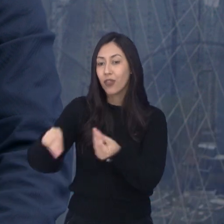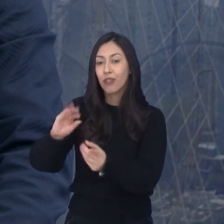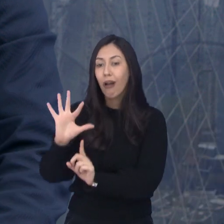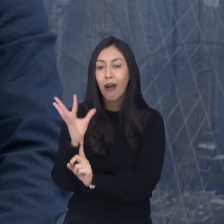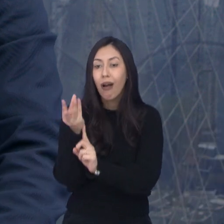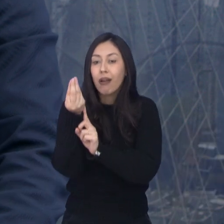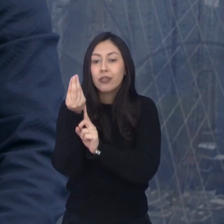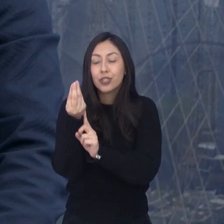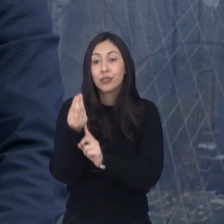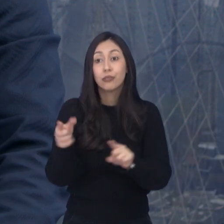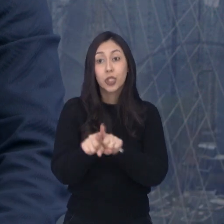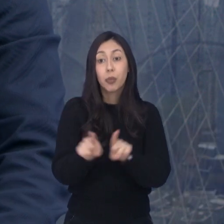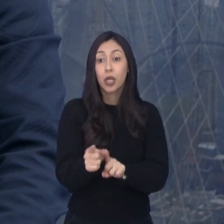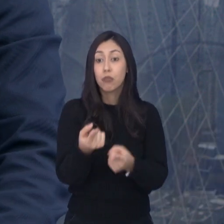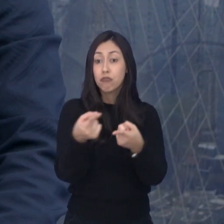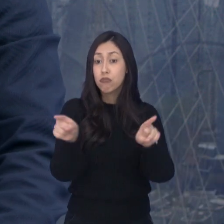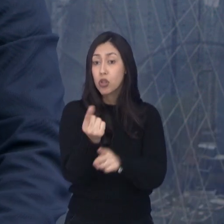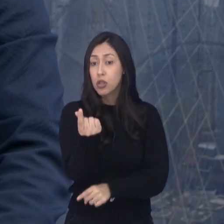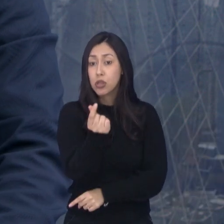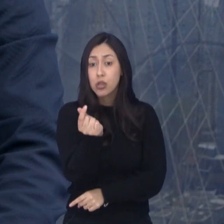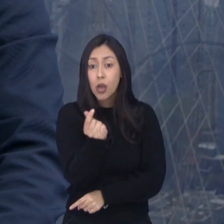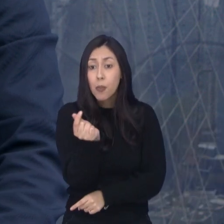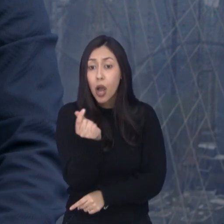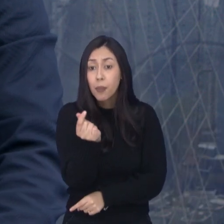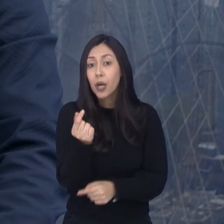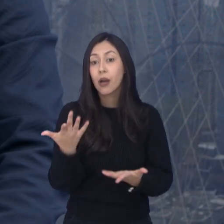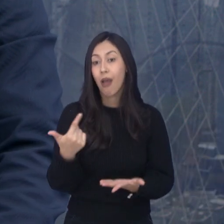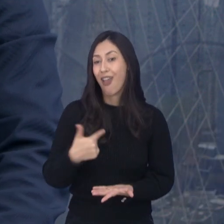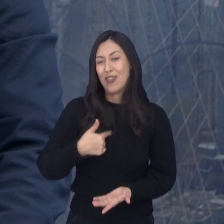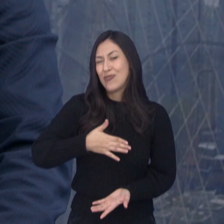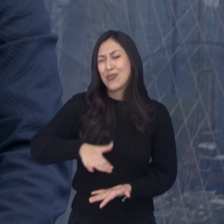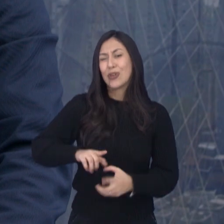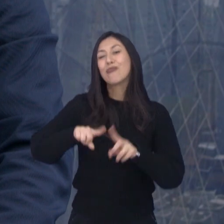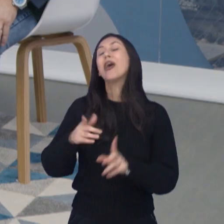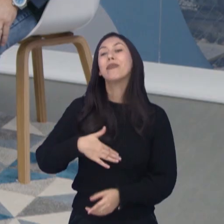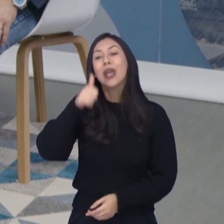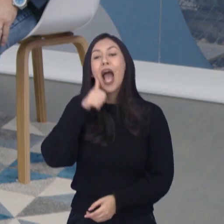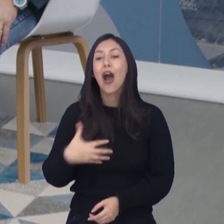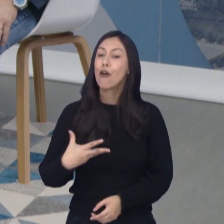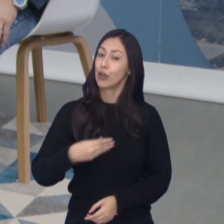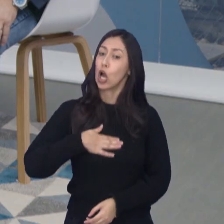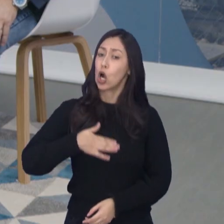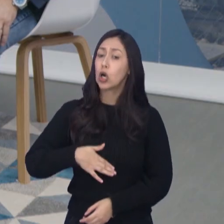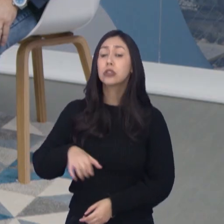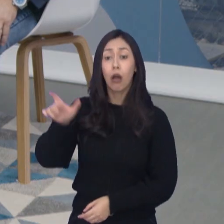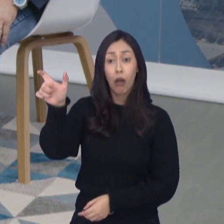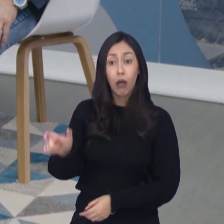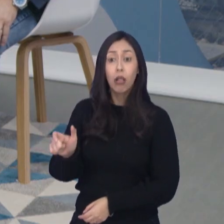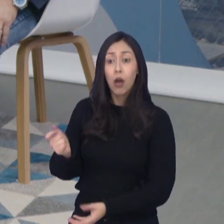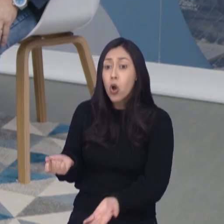criativa. O K-pop, eu não sou muito público consumidor disso, mas minha filha é. E ela adquire, ela compra,